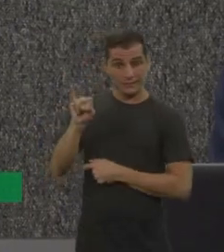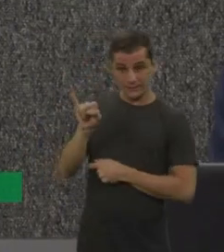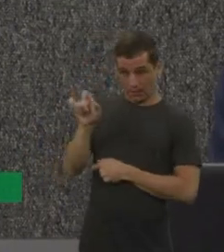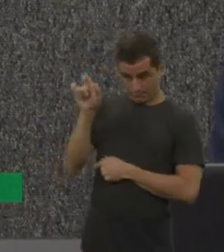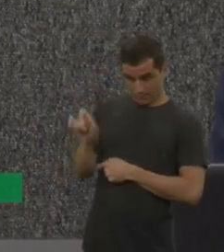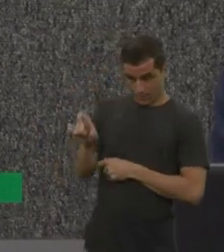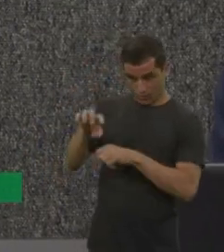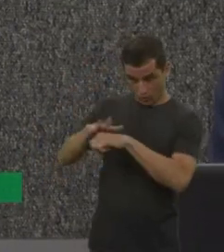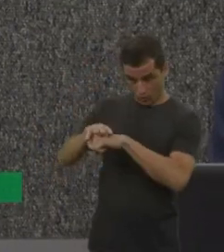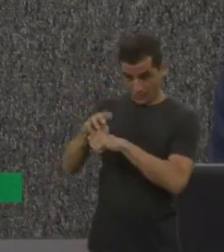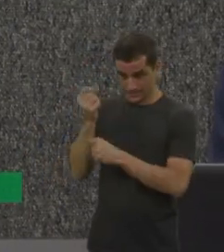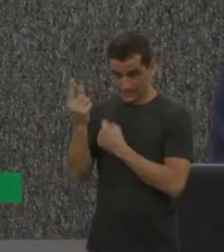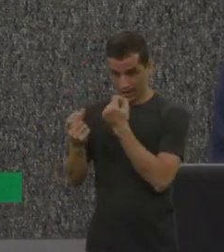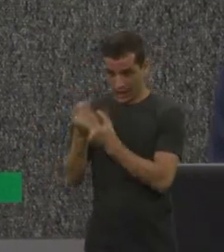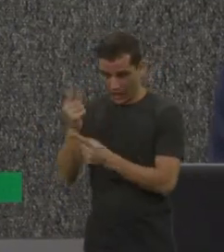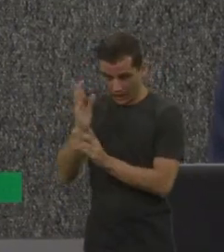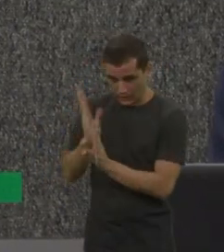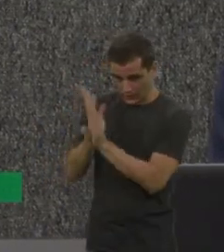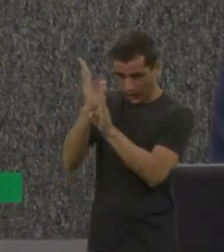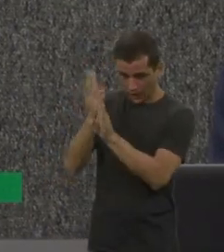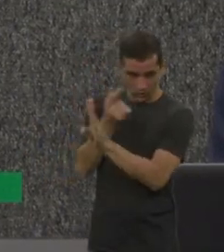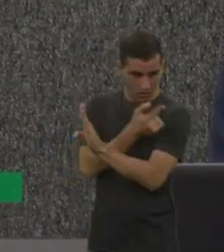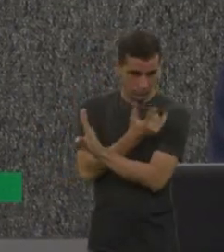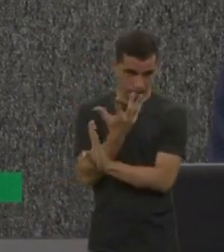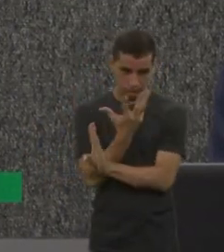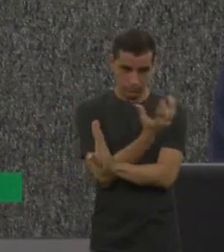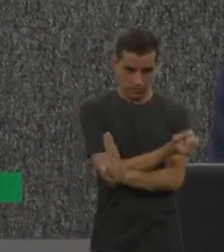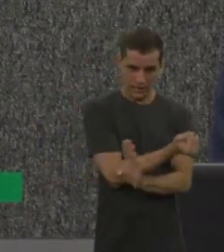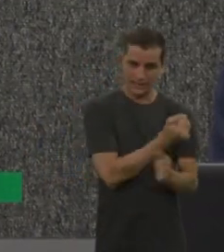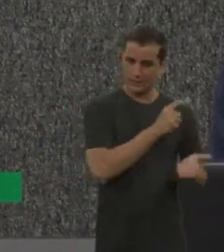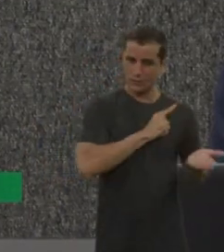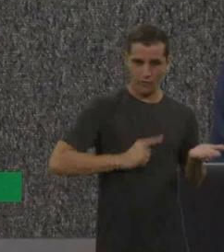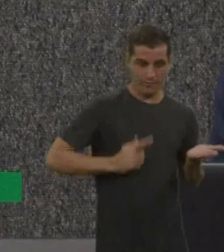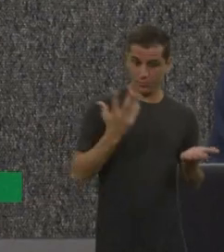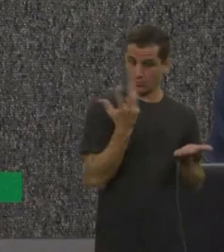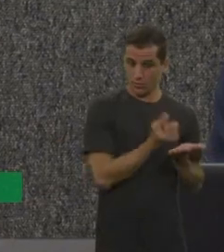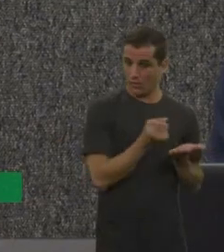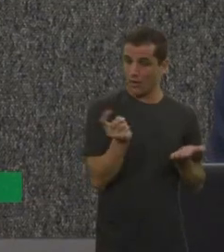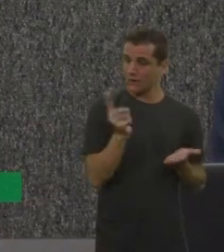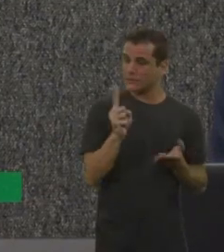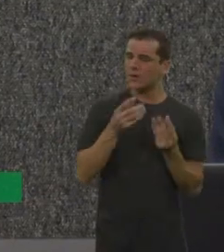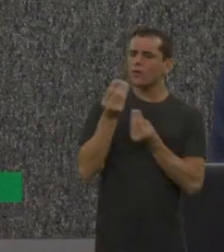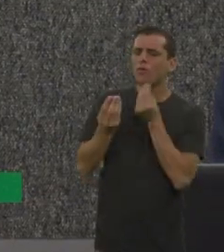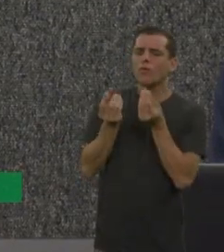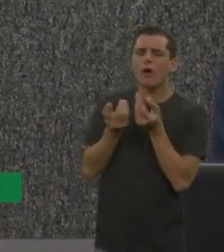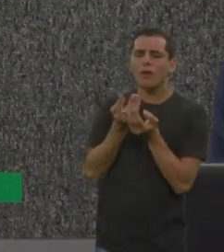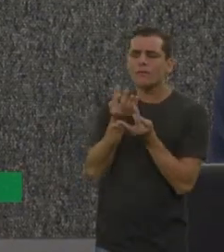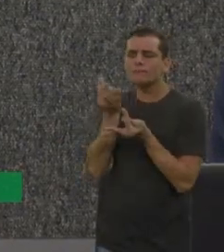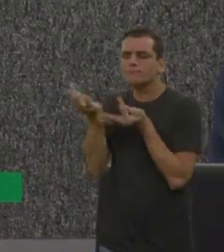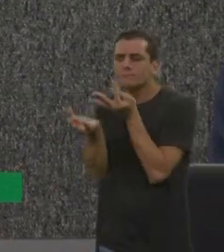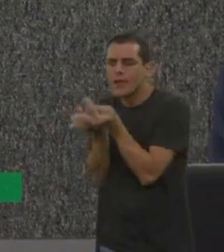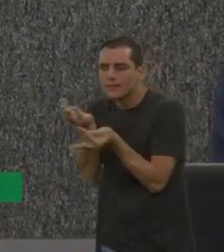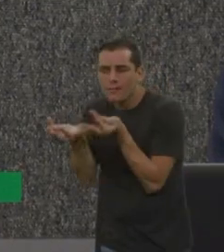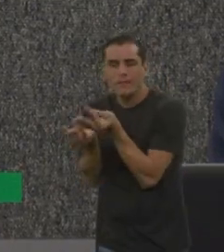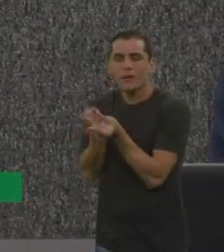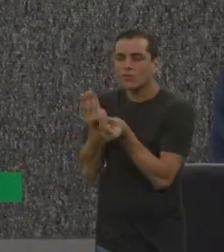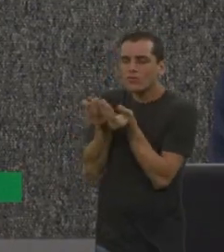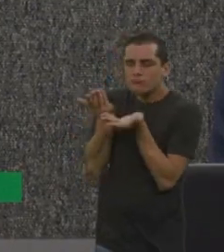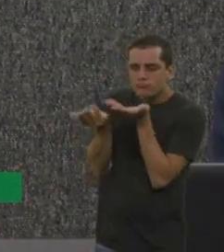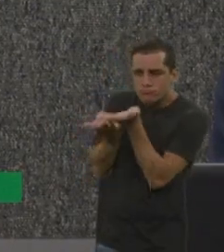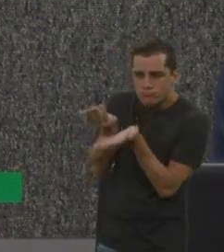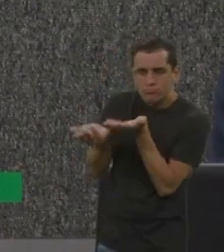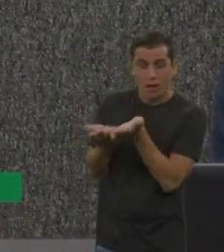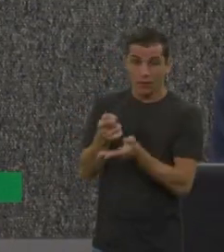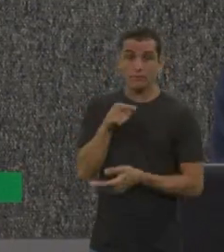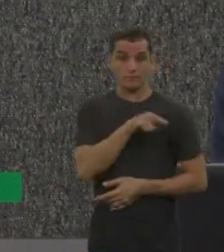tratamento. E isso nós precisamos. A fala da Margarete é a fala das mães, é